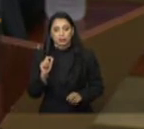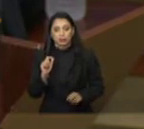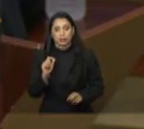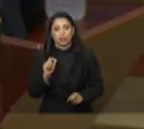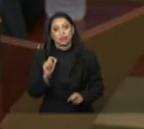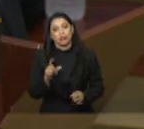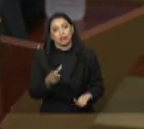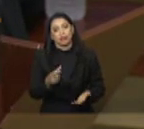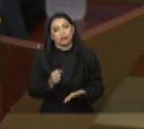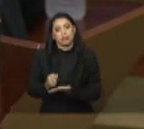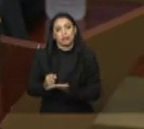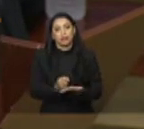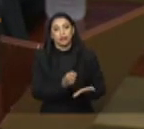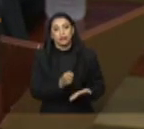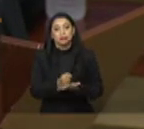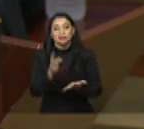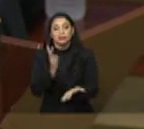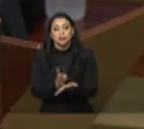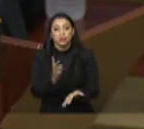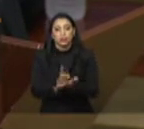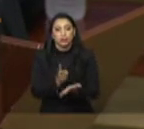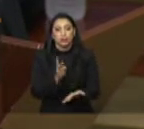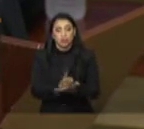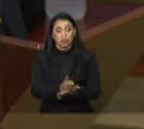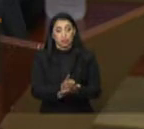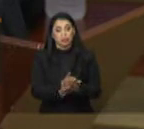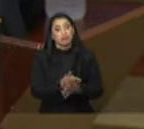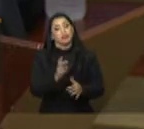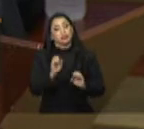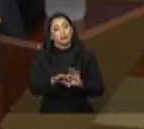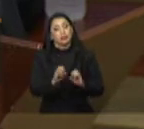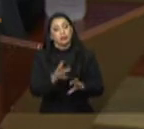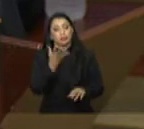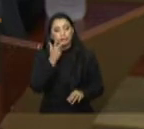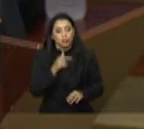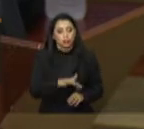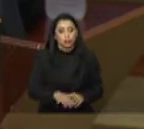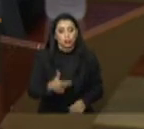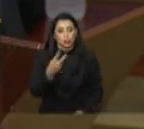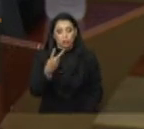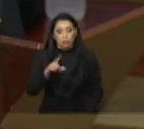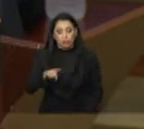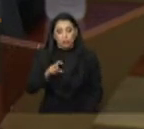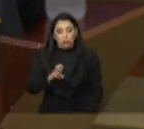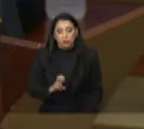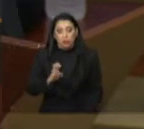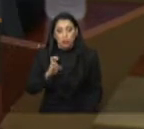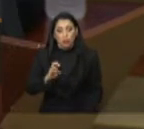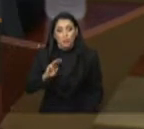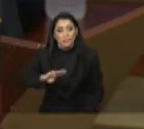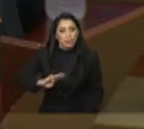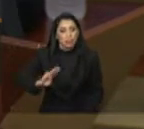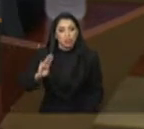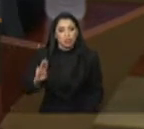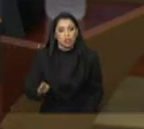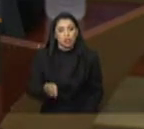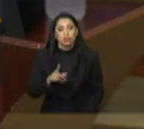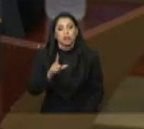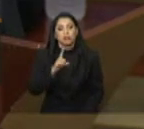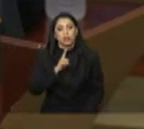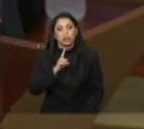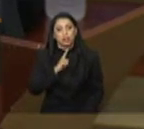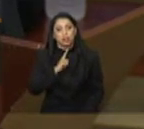para apoia a manutenção da educação infantil em até três estados e 2,5 milhões para apoio a implantação